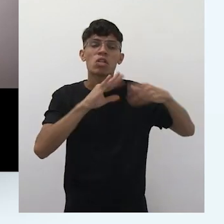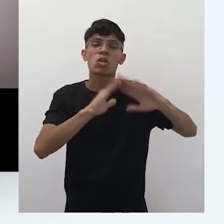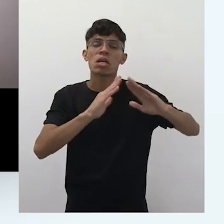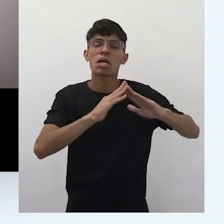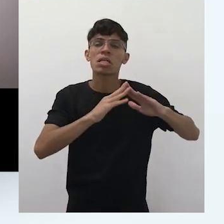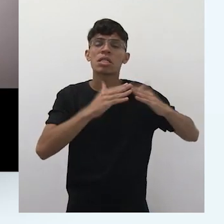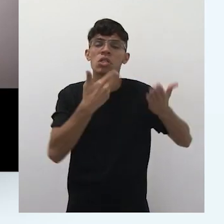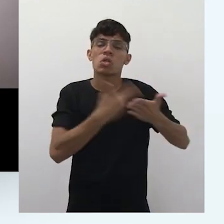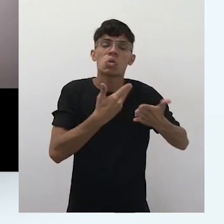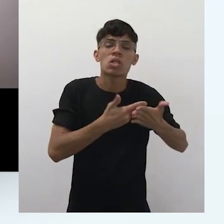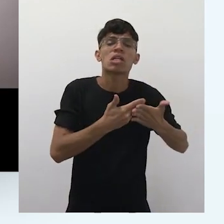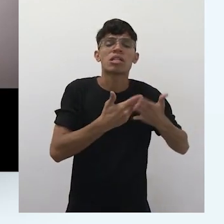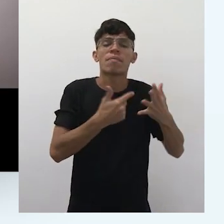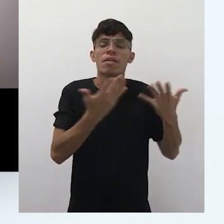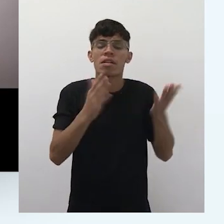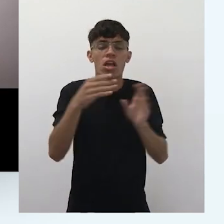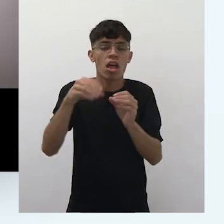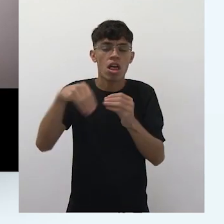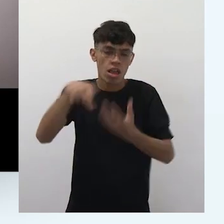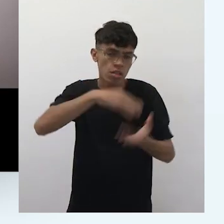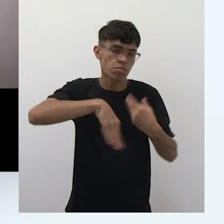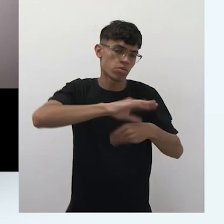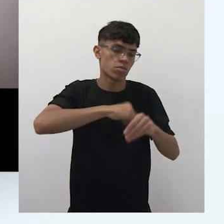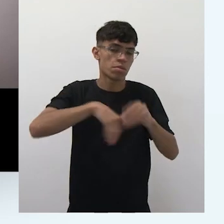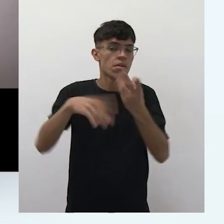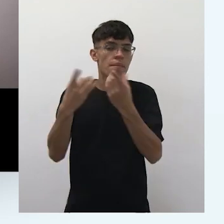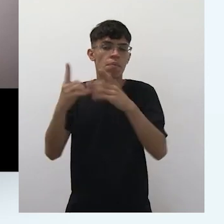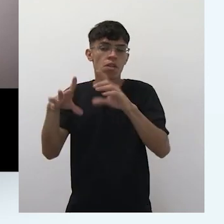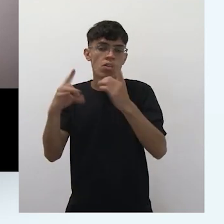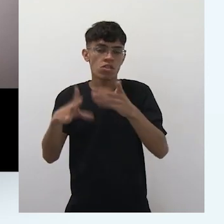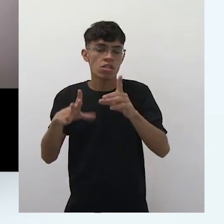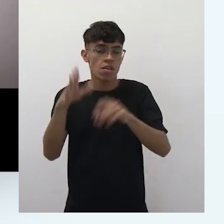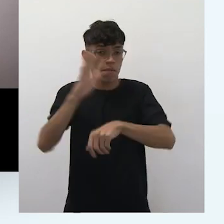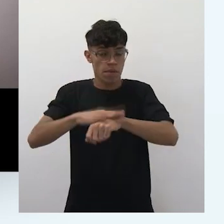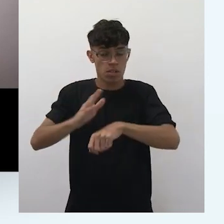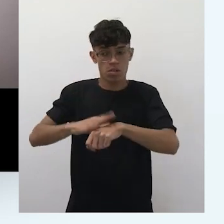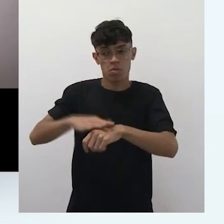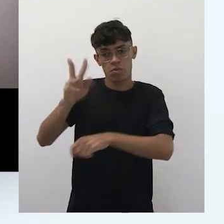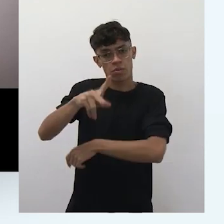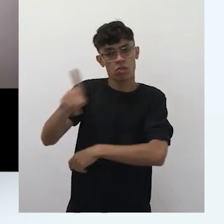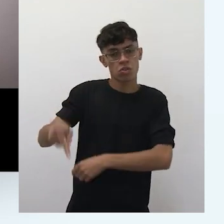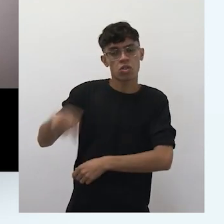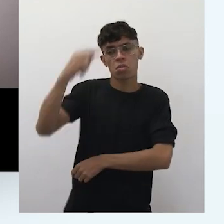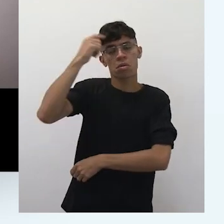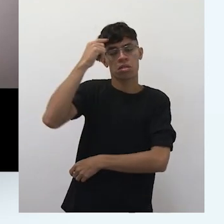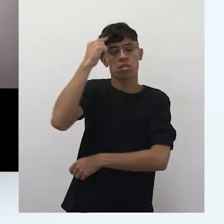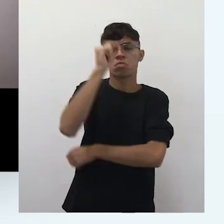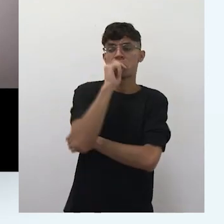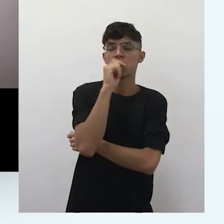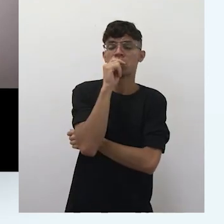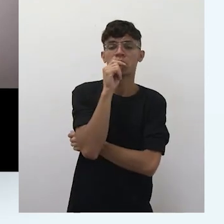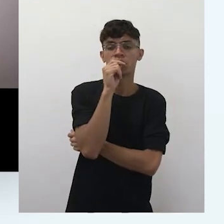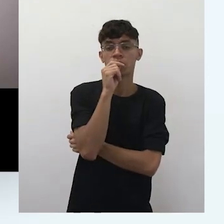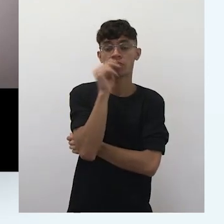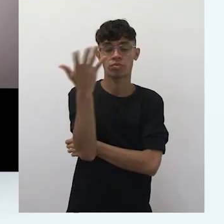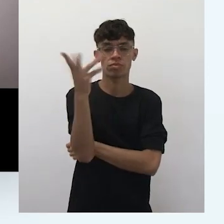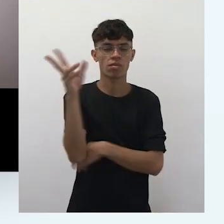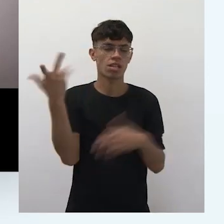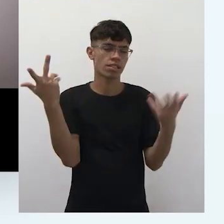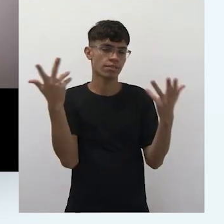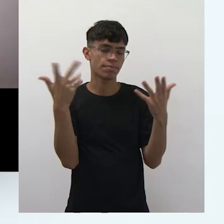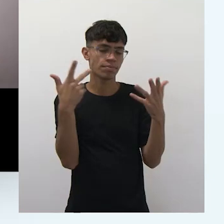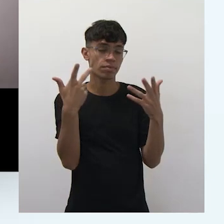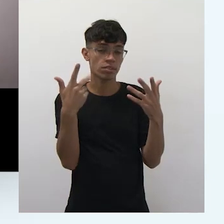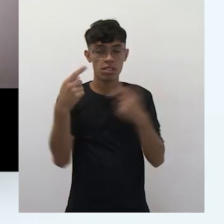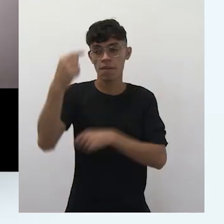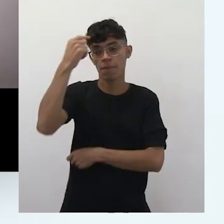propostas didáticas pensadas pelas professoras e pelos professores. Em termos gerais,